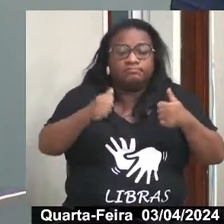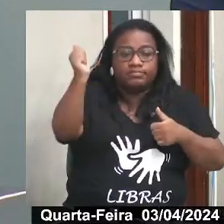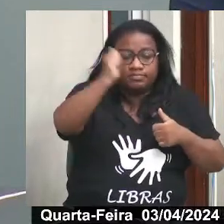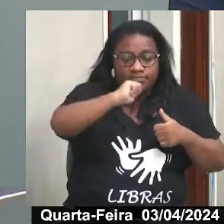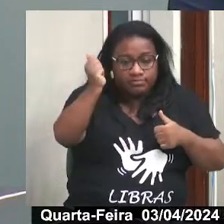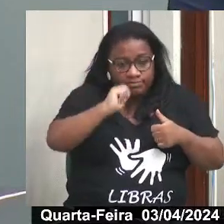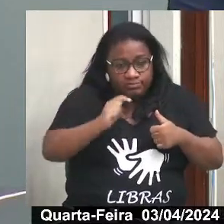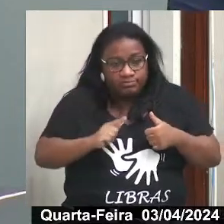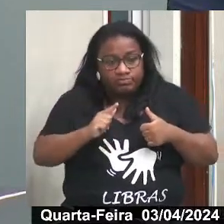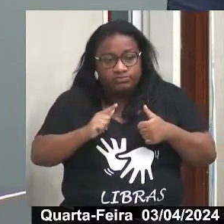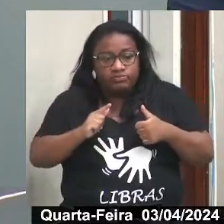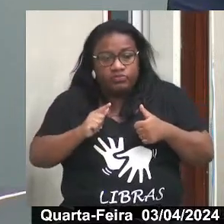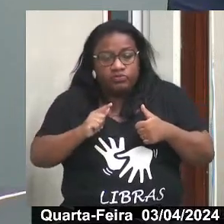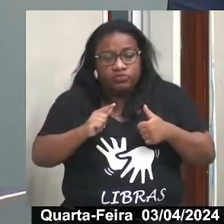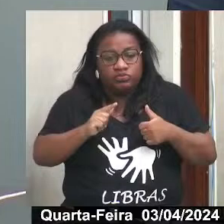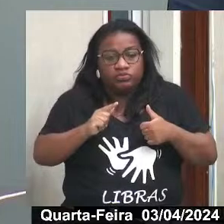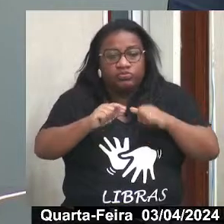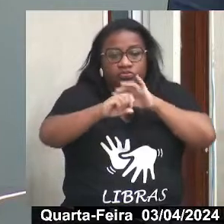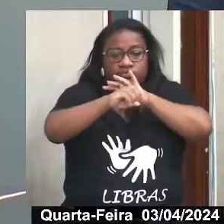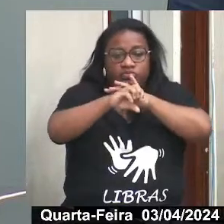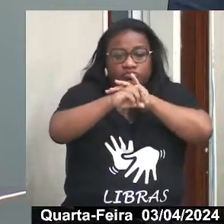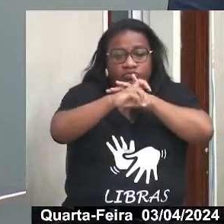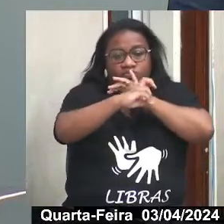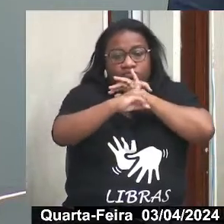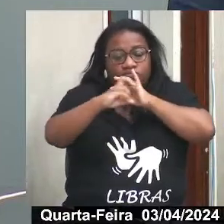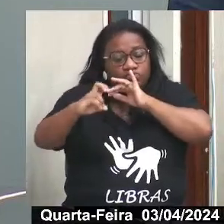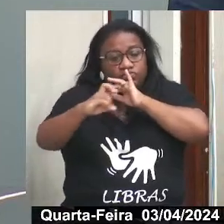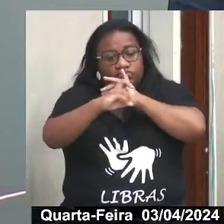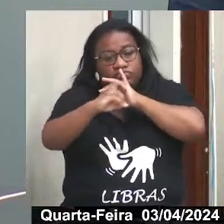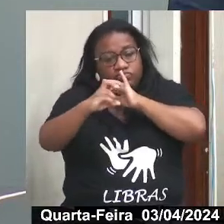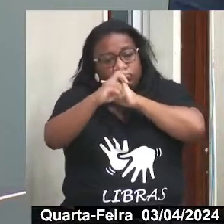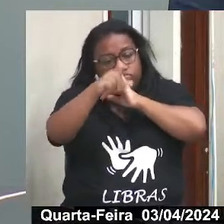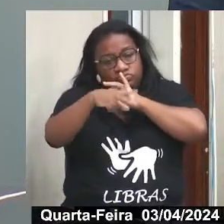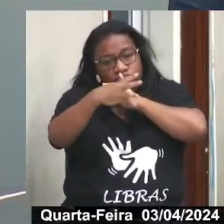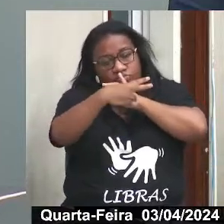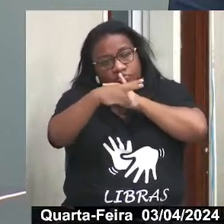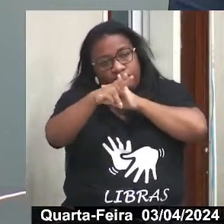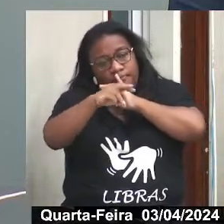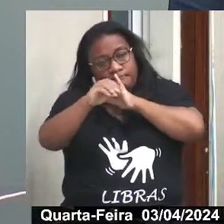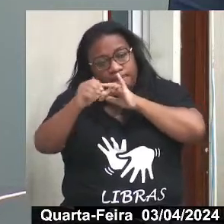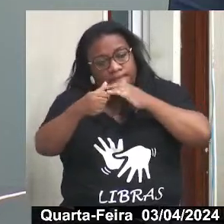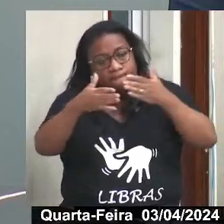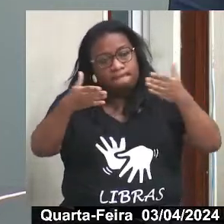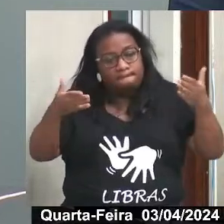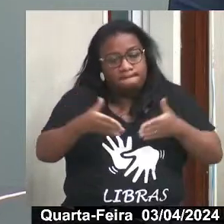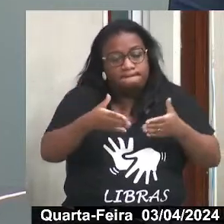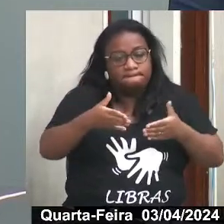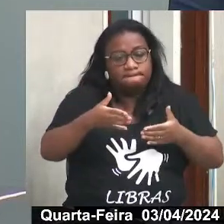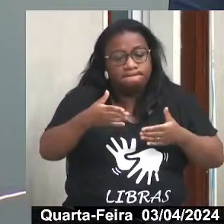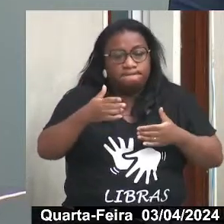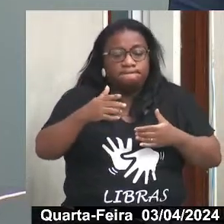Abel Rodrigo Arantes, Aline Mão dos Santos e Ricardo Almeida dos Santos. Indicação 55/24, de autoria